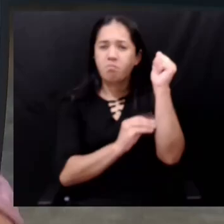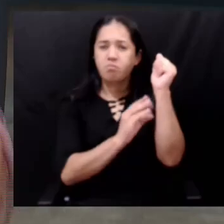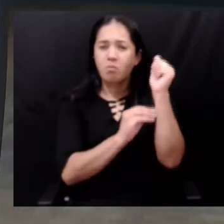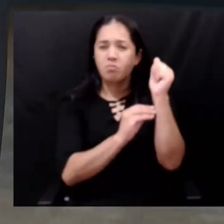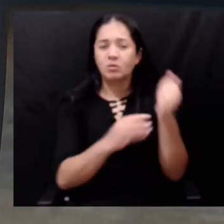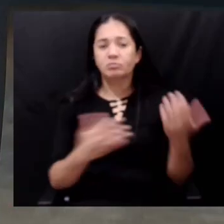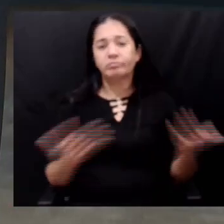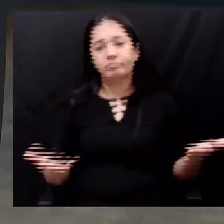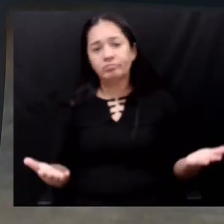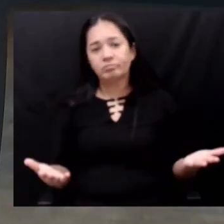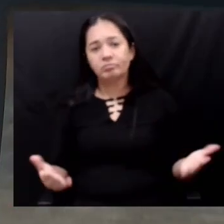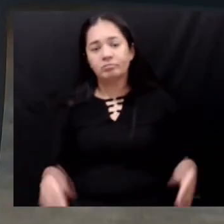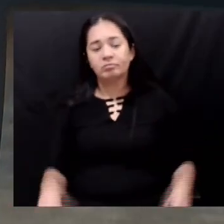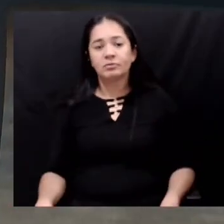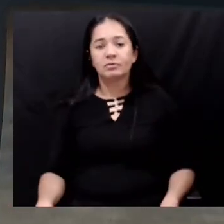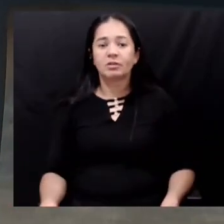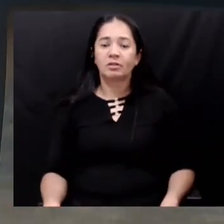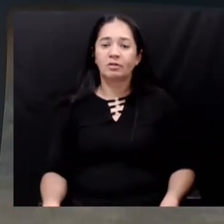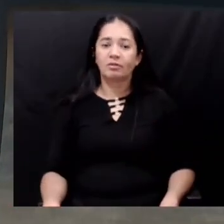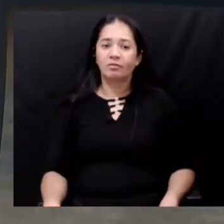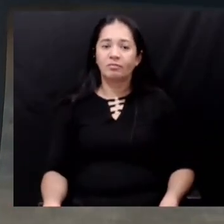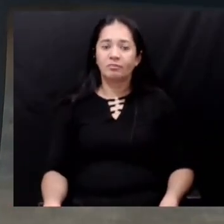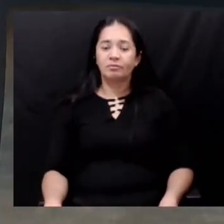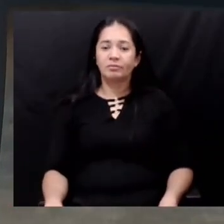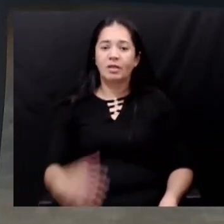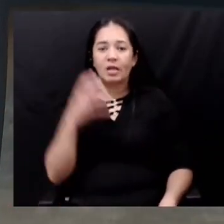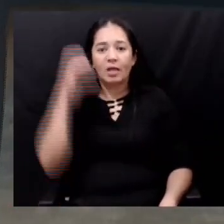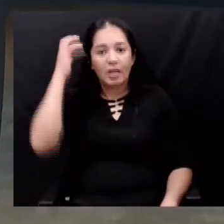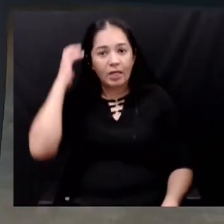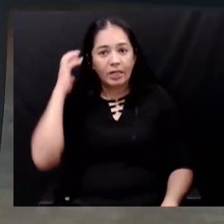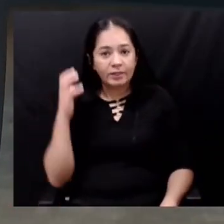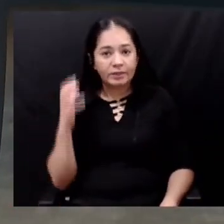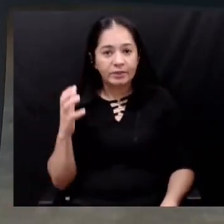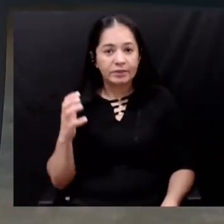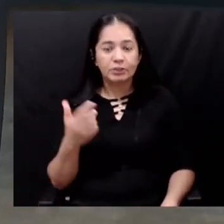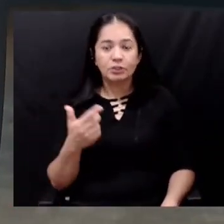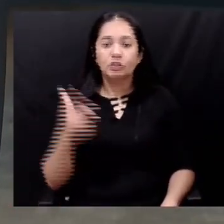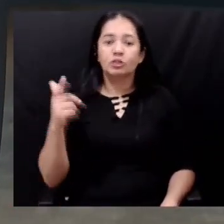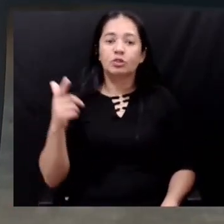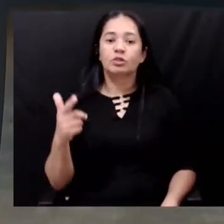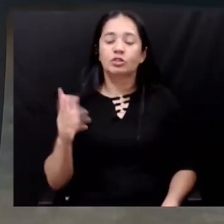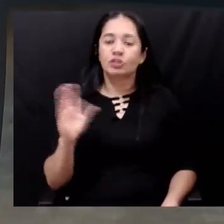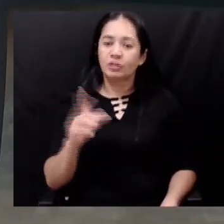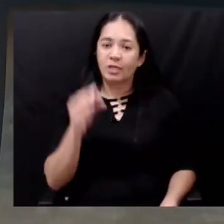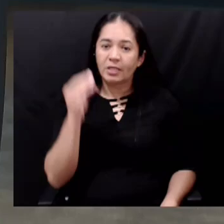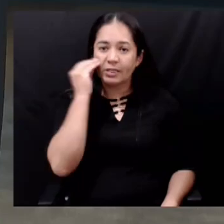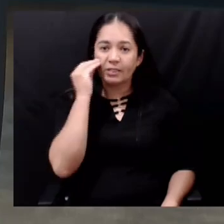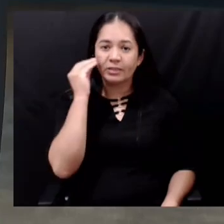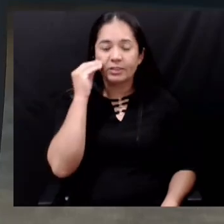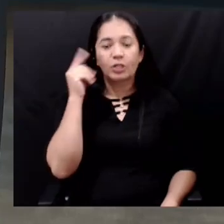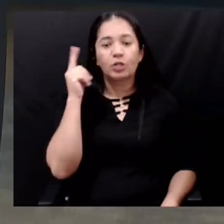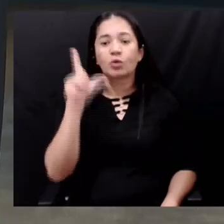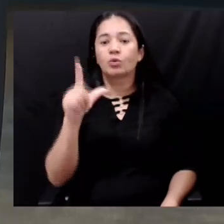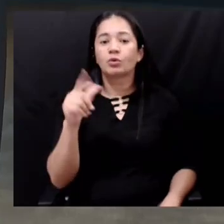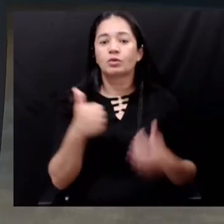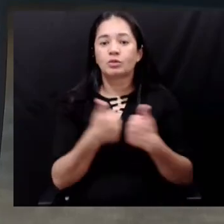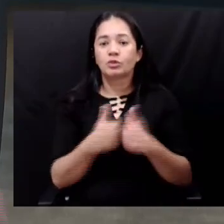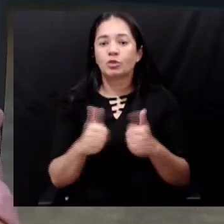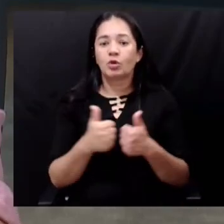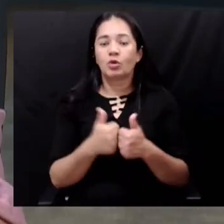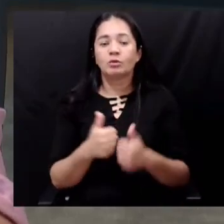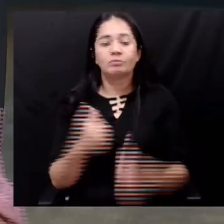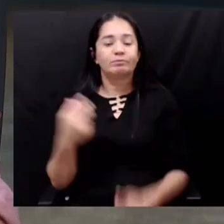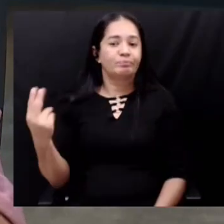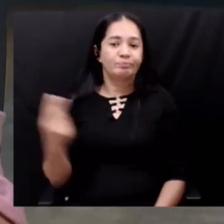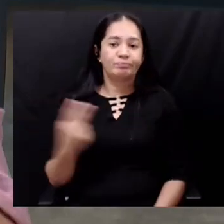gente consegue, a Guida mesmo, no seu mandato, e outros companheiros já tentaram conseguir passe, aqui não conseguiram. Então, eu